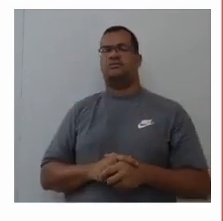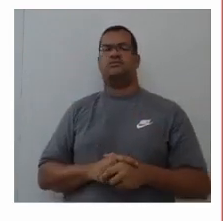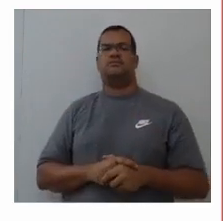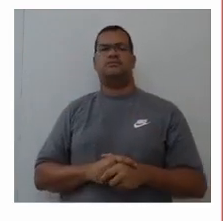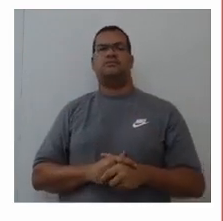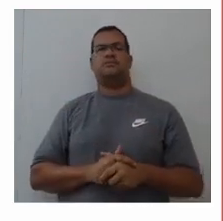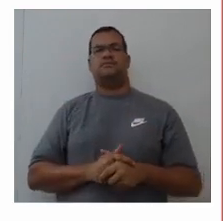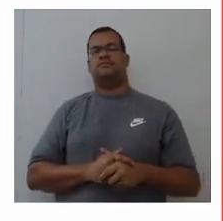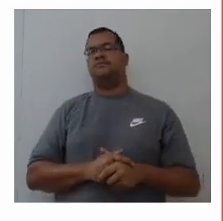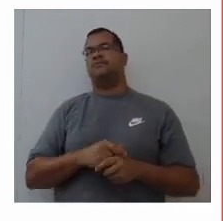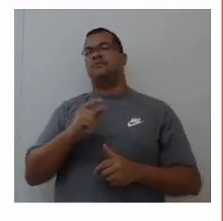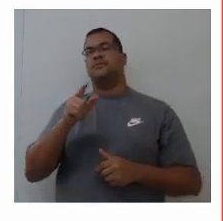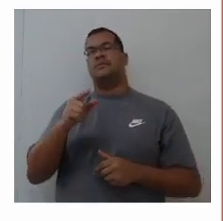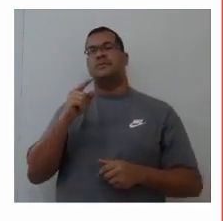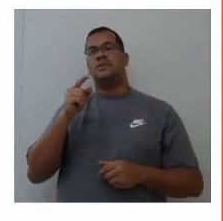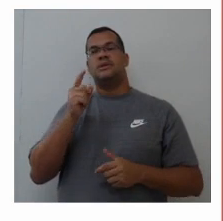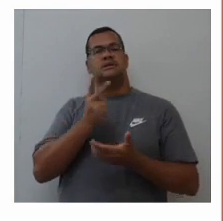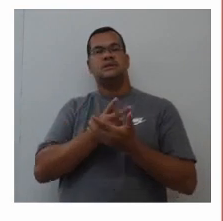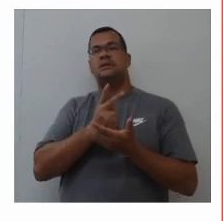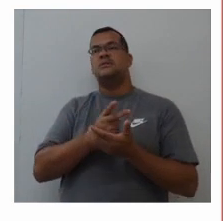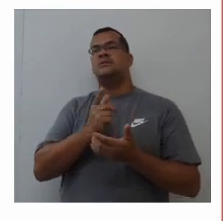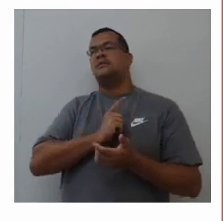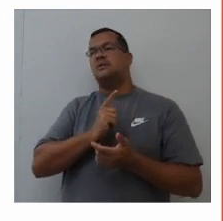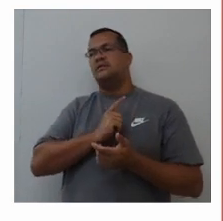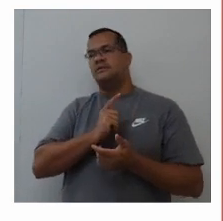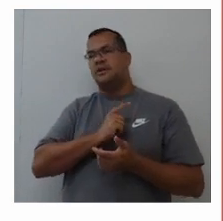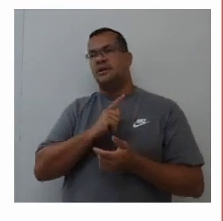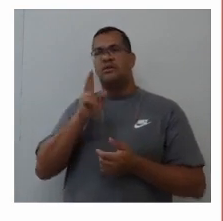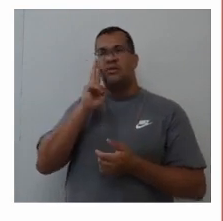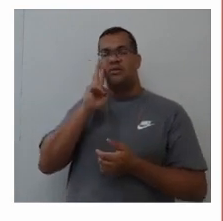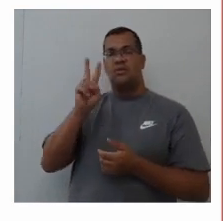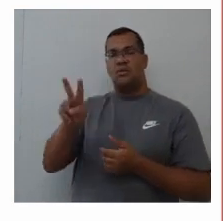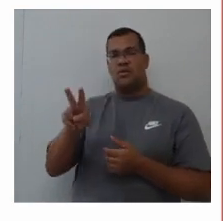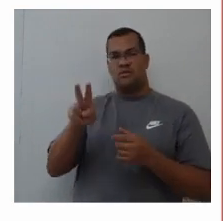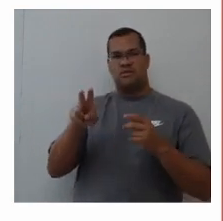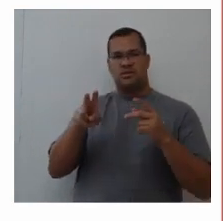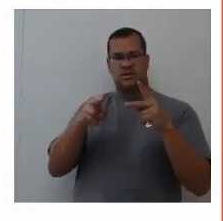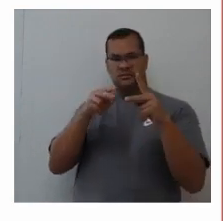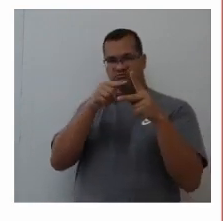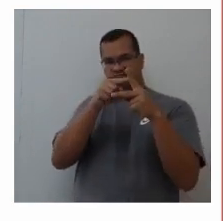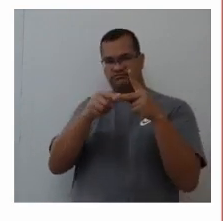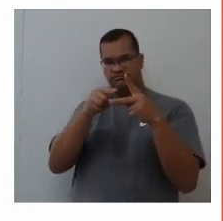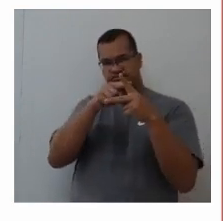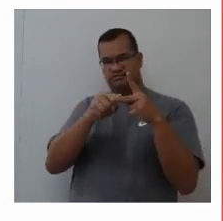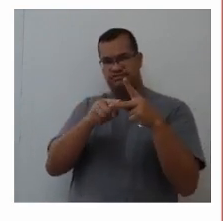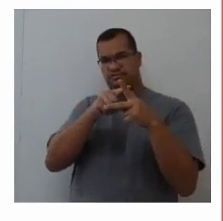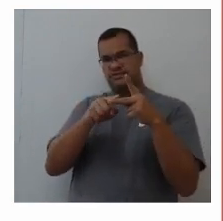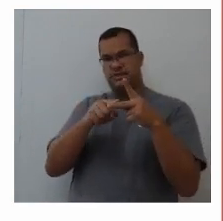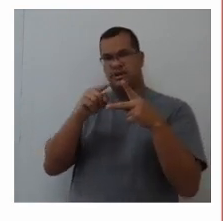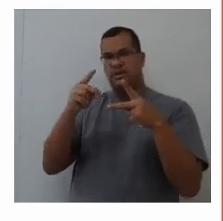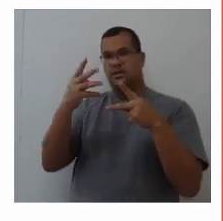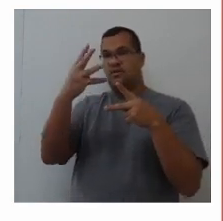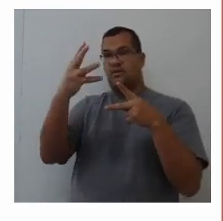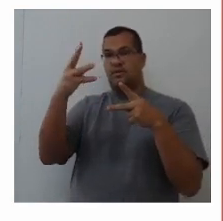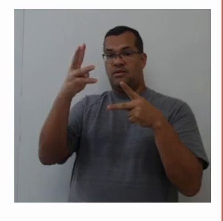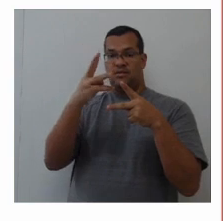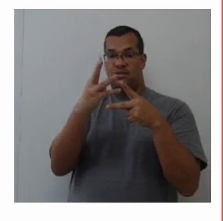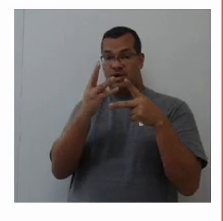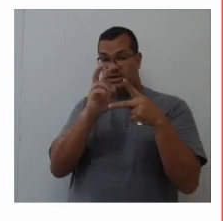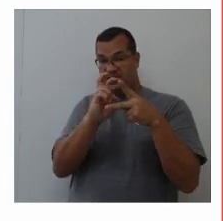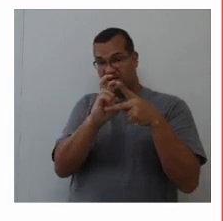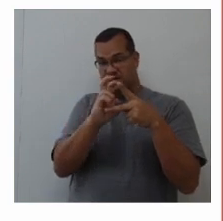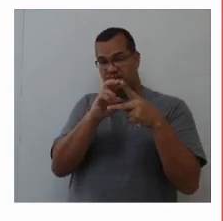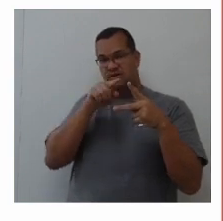de 45. Ou seja, todas as vezes que eu estiver observando um ângulo de 45 graus, esse ângulo de visão, 45 graus, eu sei